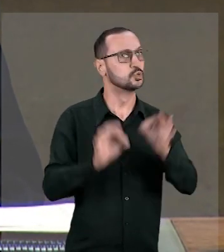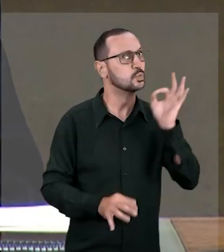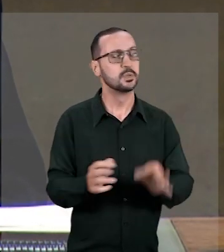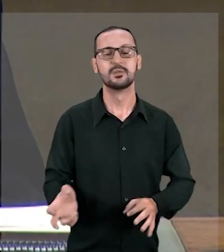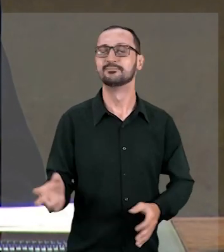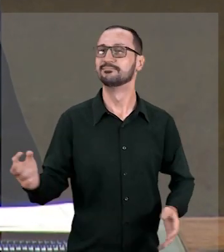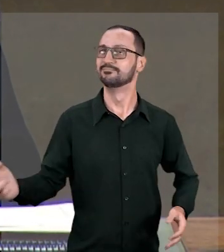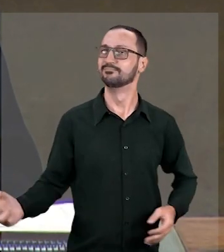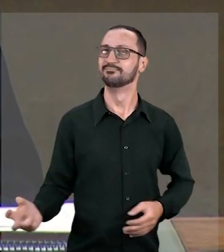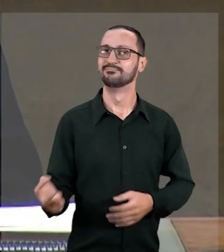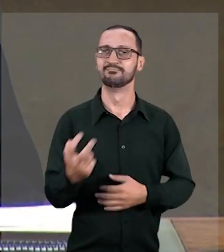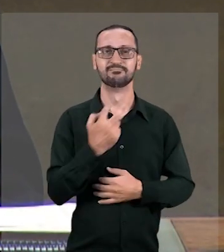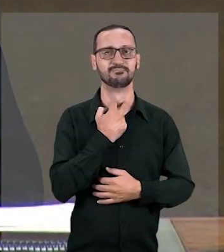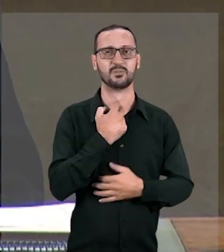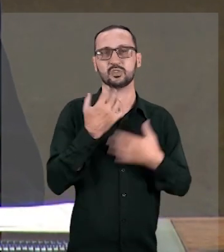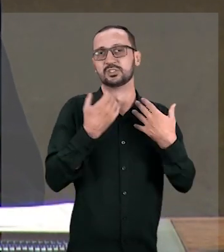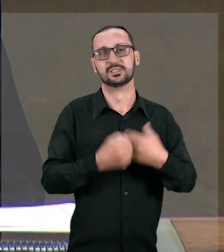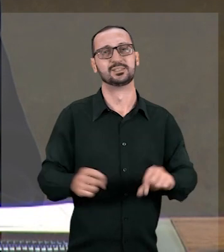A outra discussão